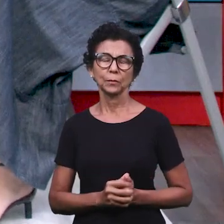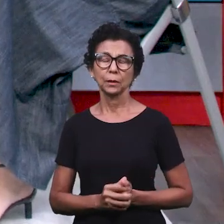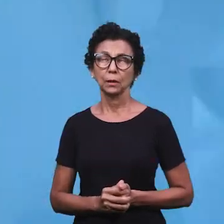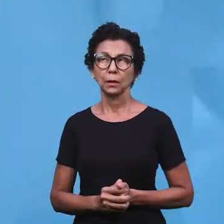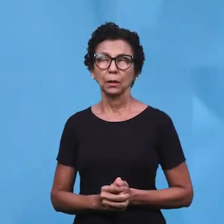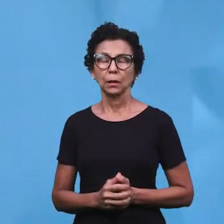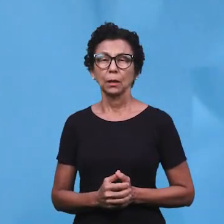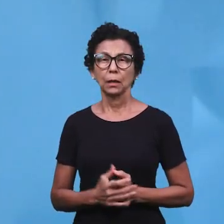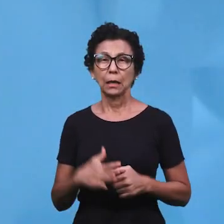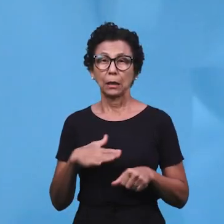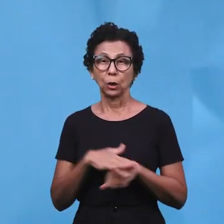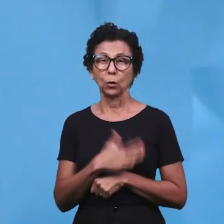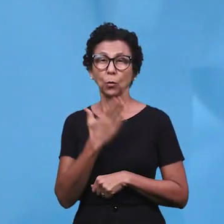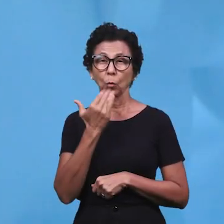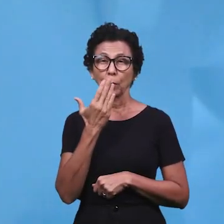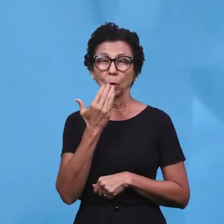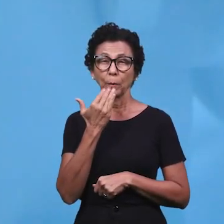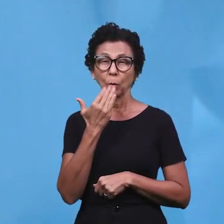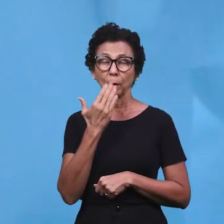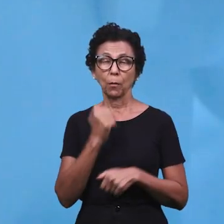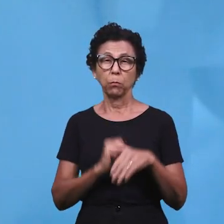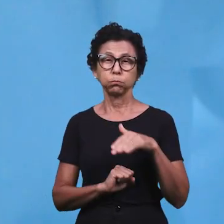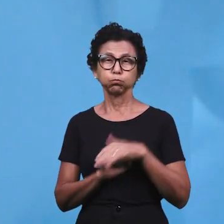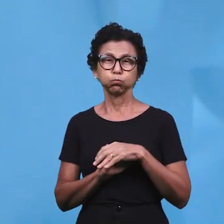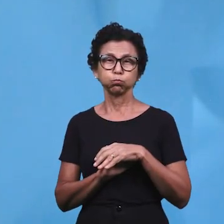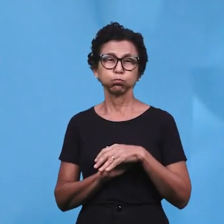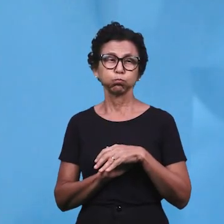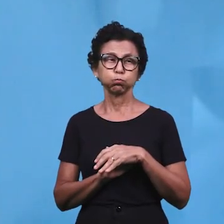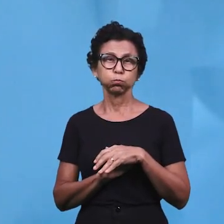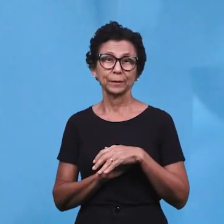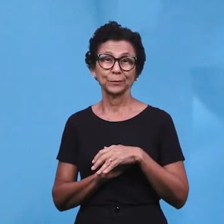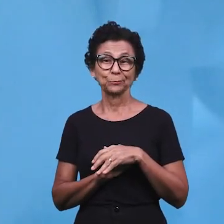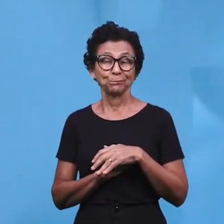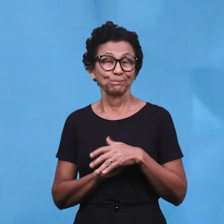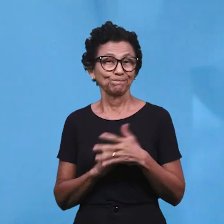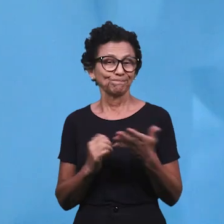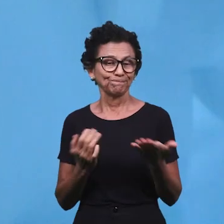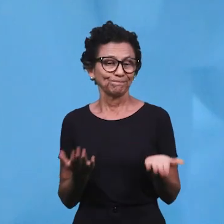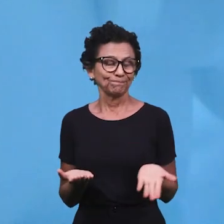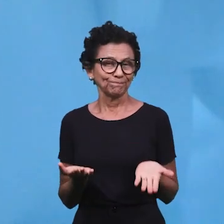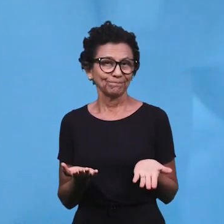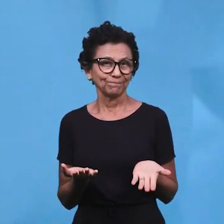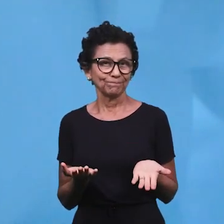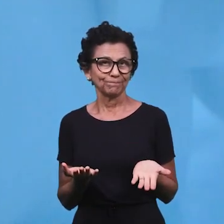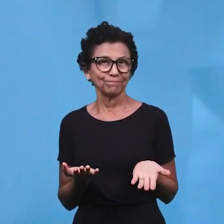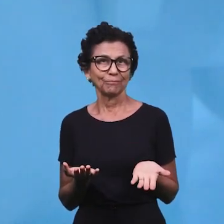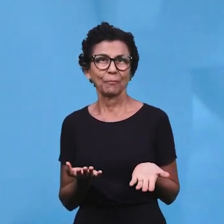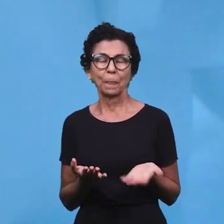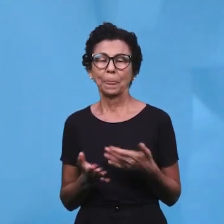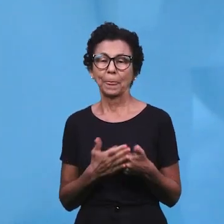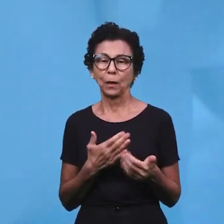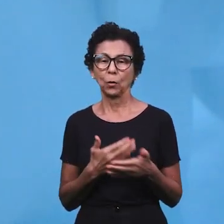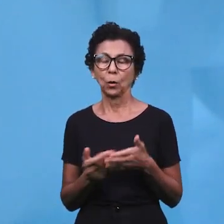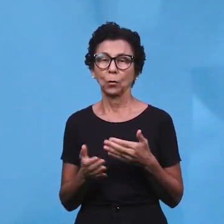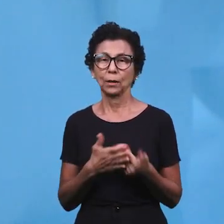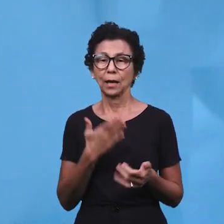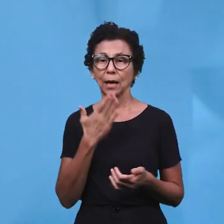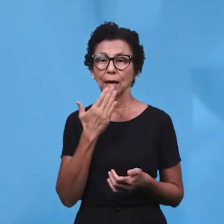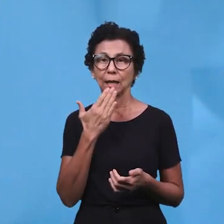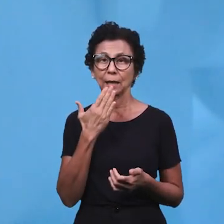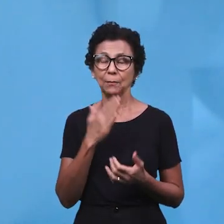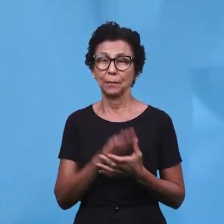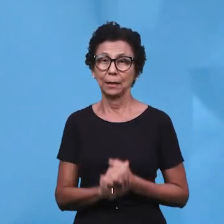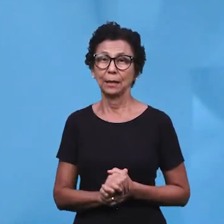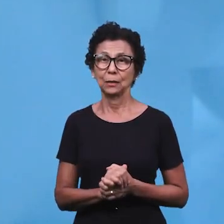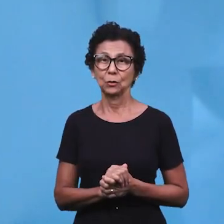grandes refeições noturnas, né? Nós Sim. sabemos que grande quantidade de alimento, seja qual for, mas